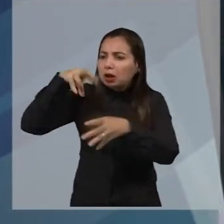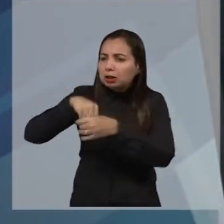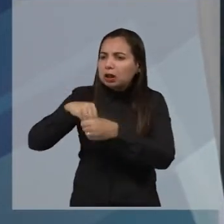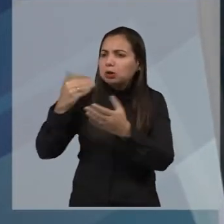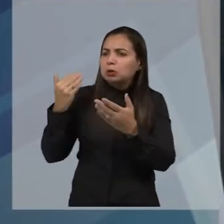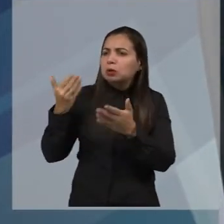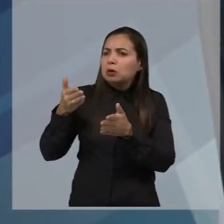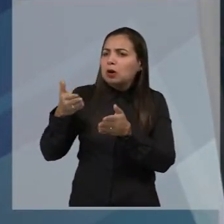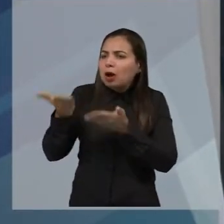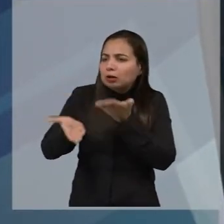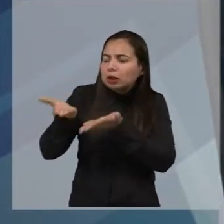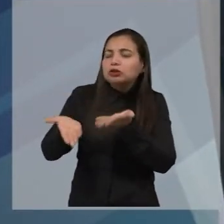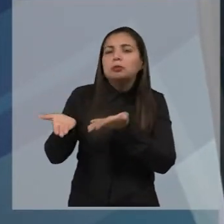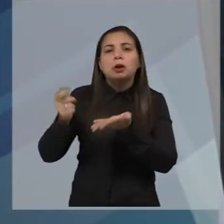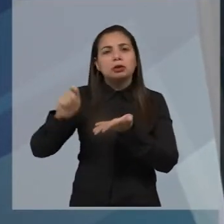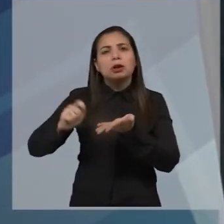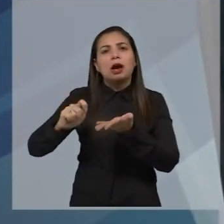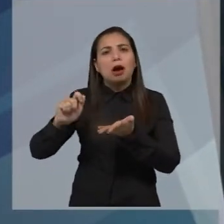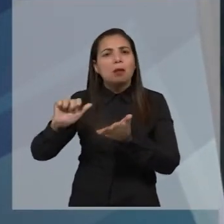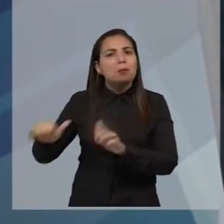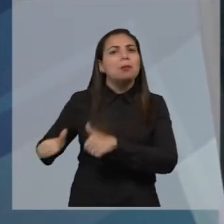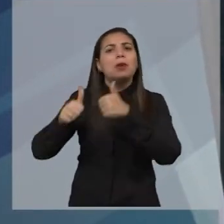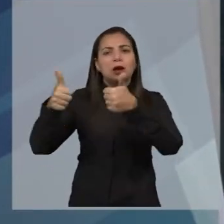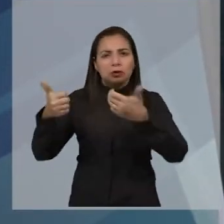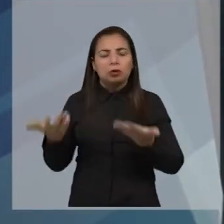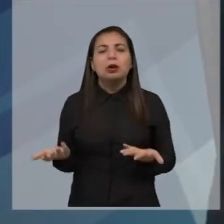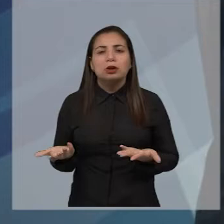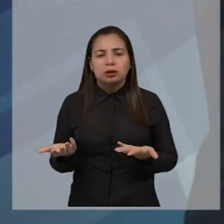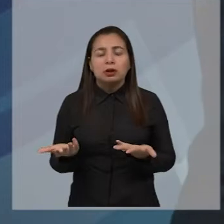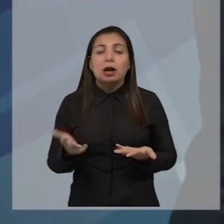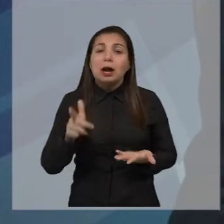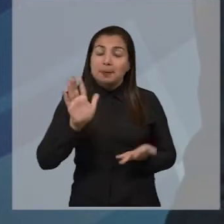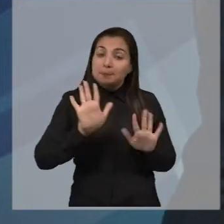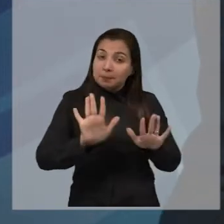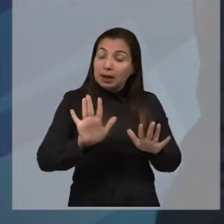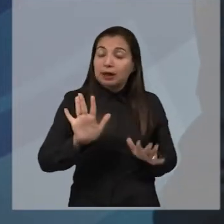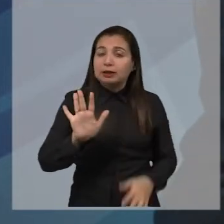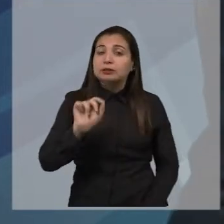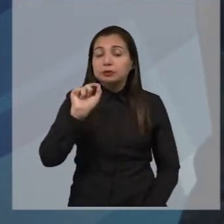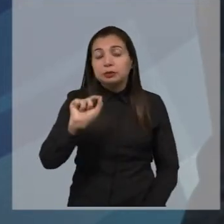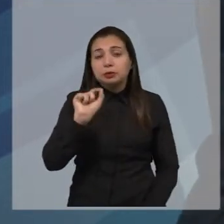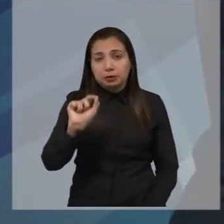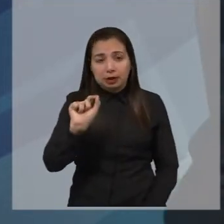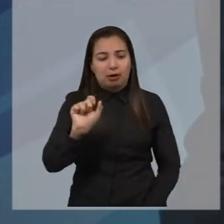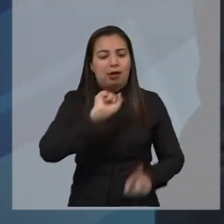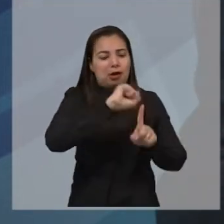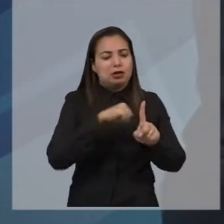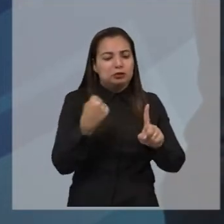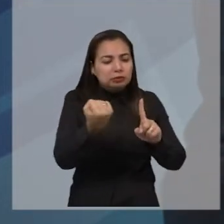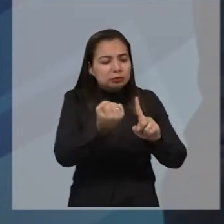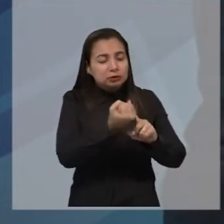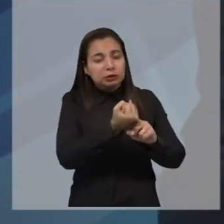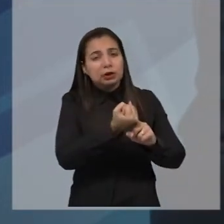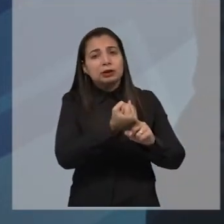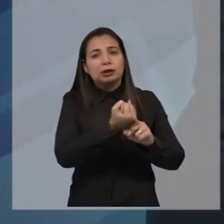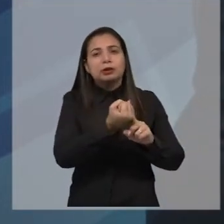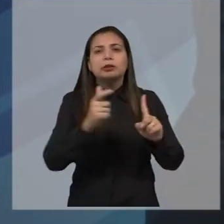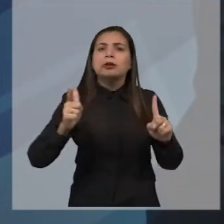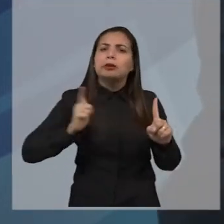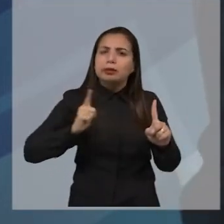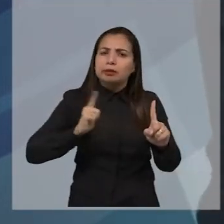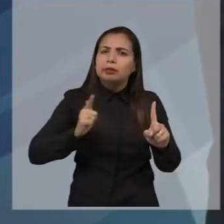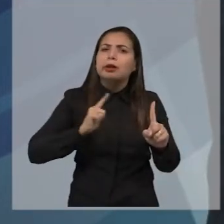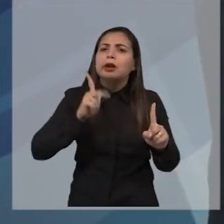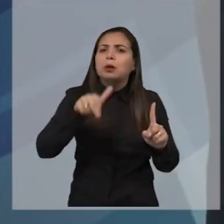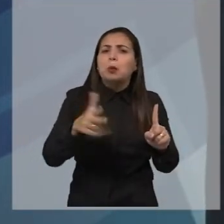mas ele fazia uma distinção, né? Assim como a ideia de que a sociedade vive